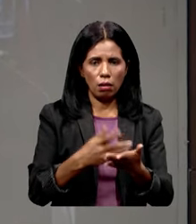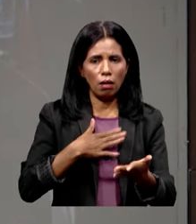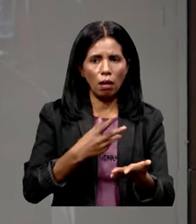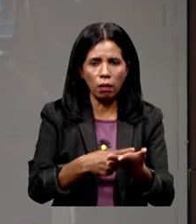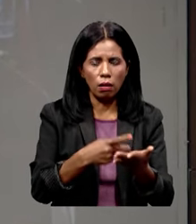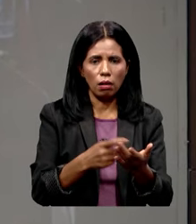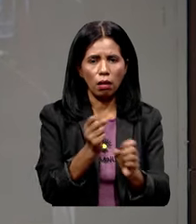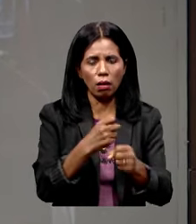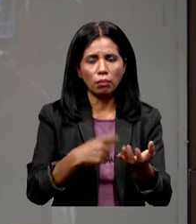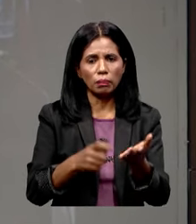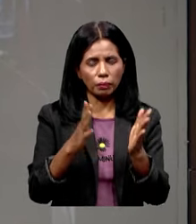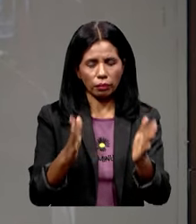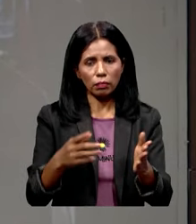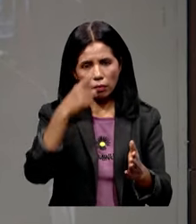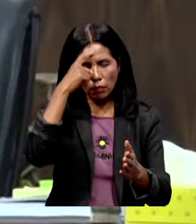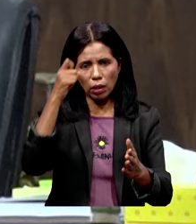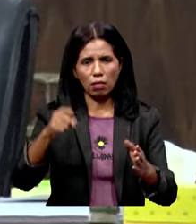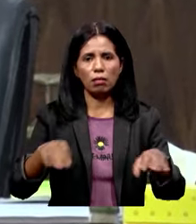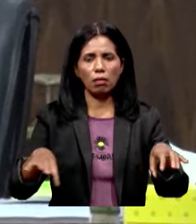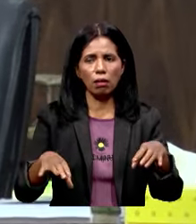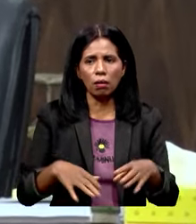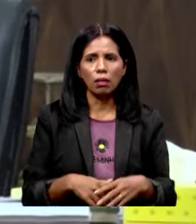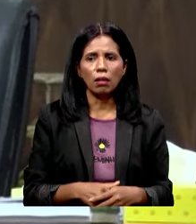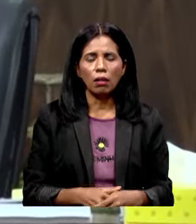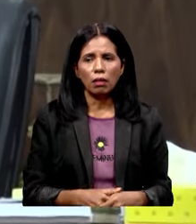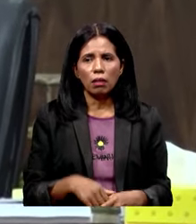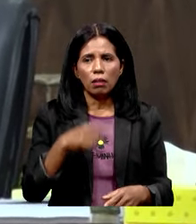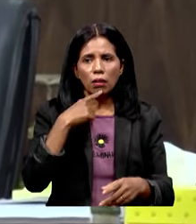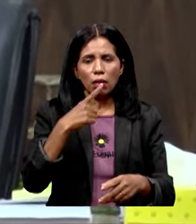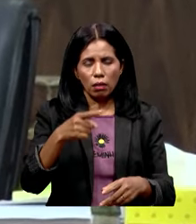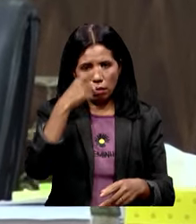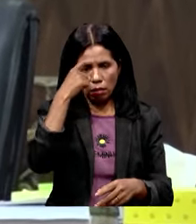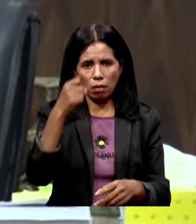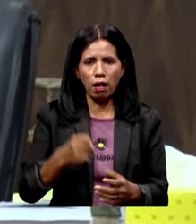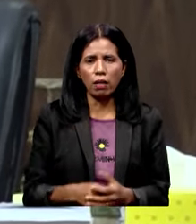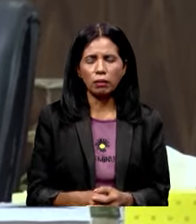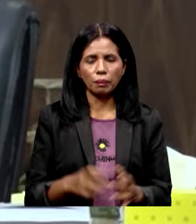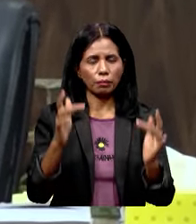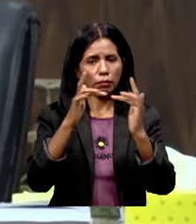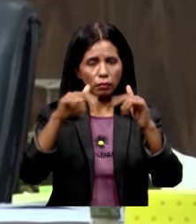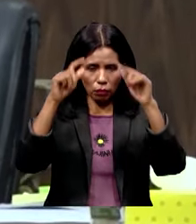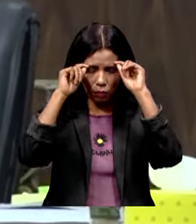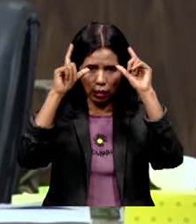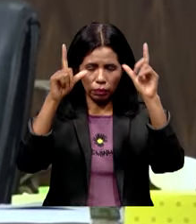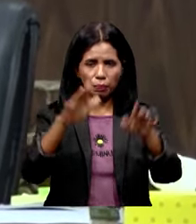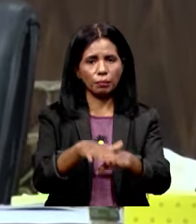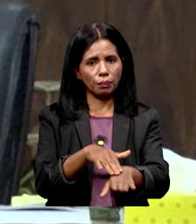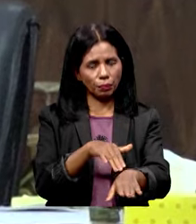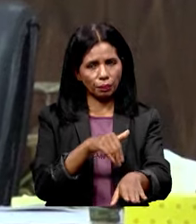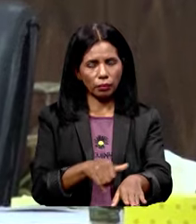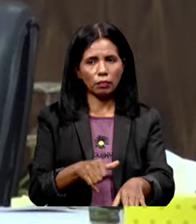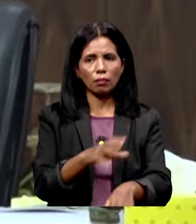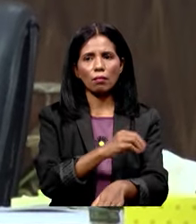teknisi teng tama fal tama sistema. Brigada. O consideração, tamba consciente kata kreda internet ia Timor-Leste lau lento liu, Fernanda